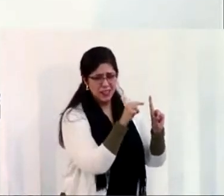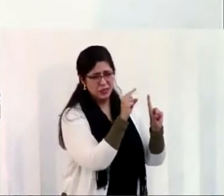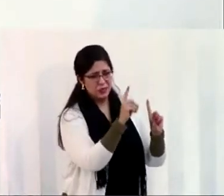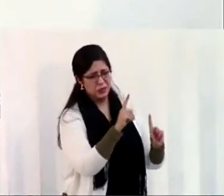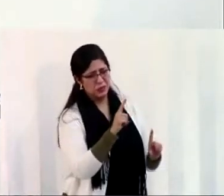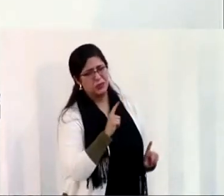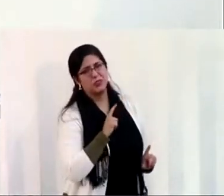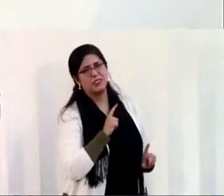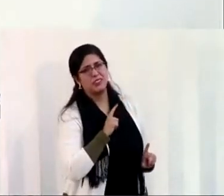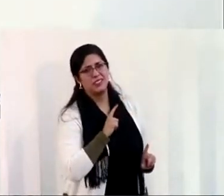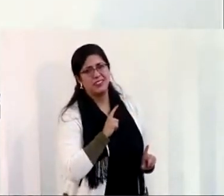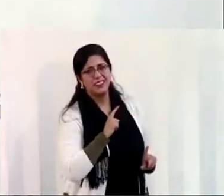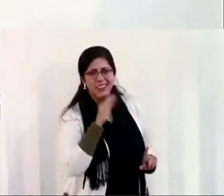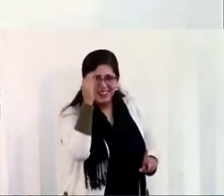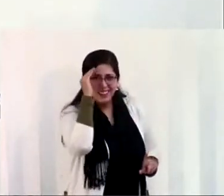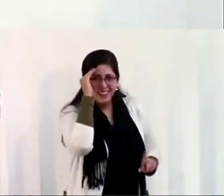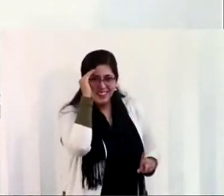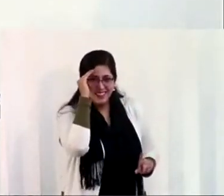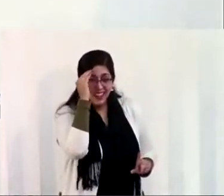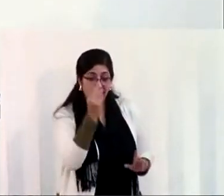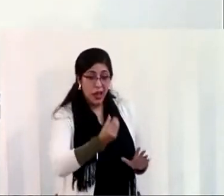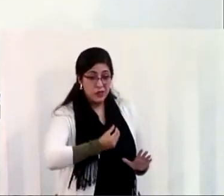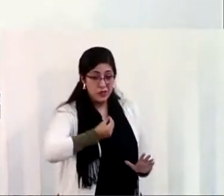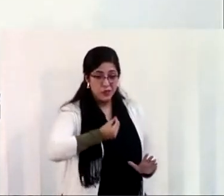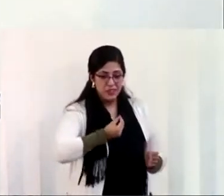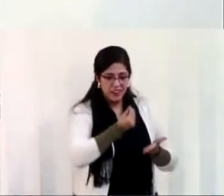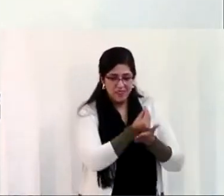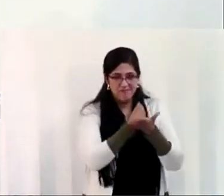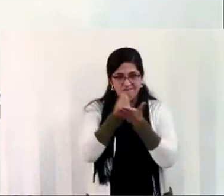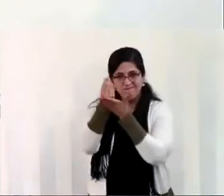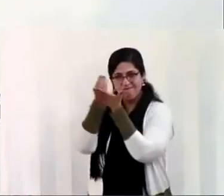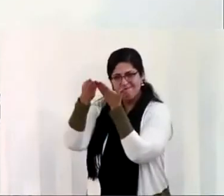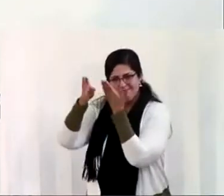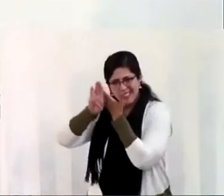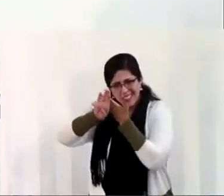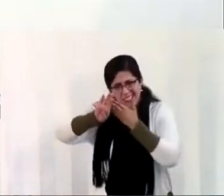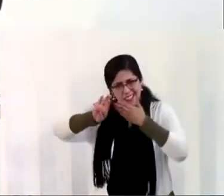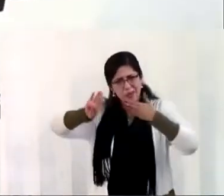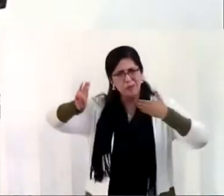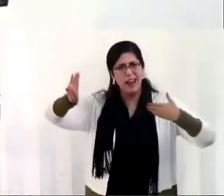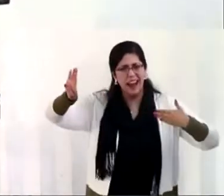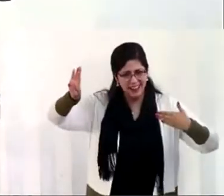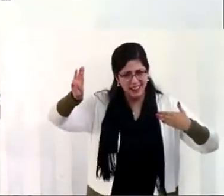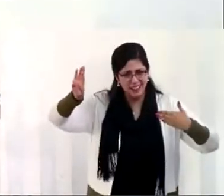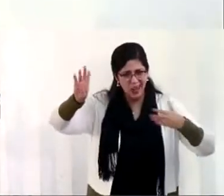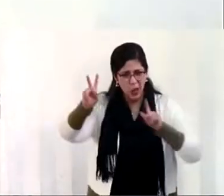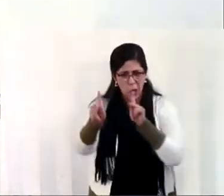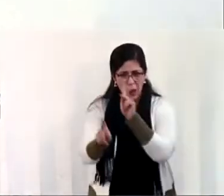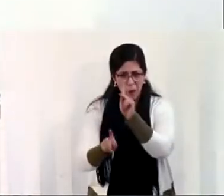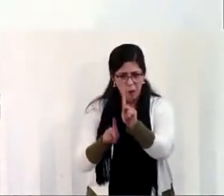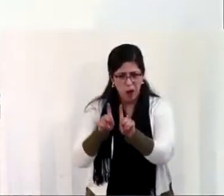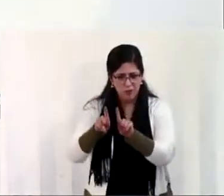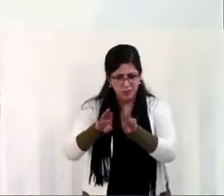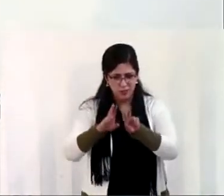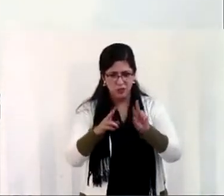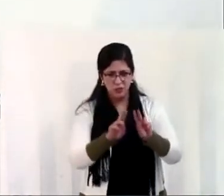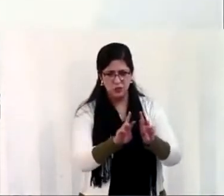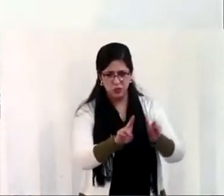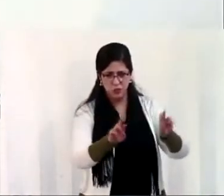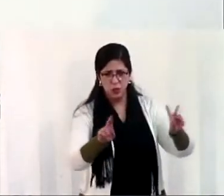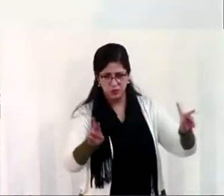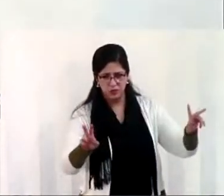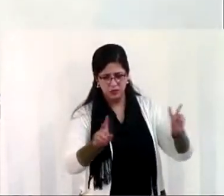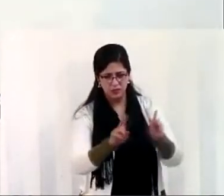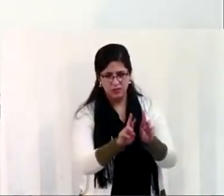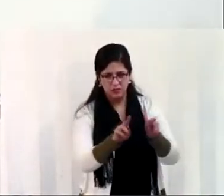Consagrado, a ideia de consagrado é uma ideia de separado. Todos os povos tinham os alimentos da terra, todos os